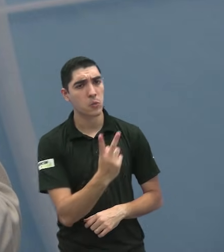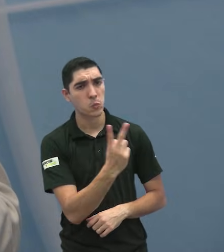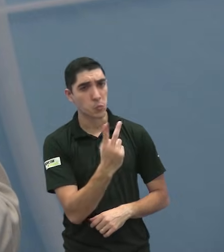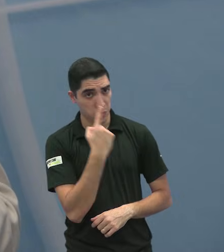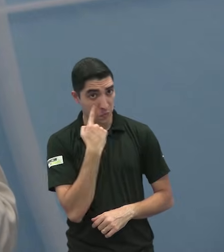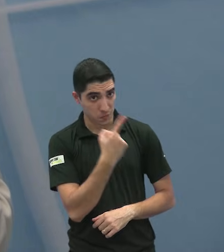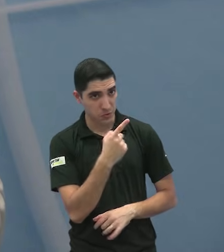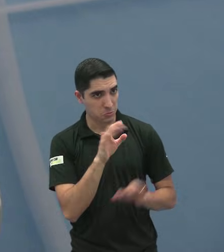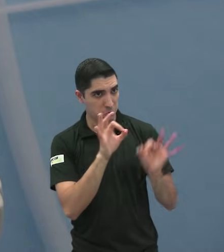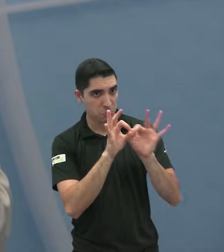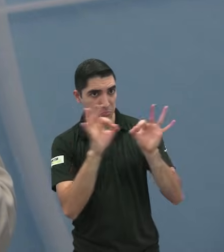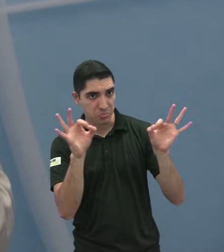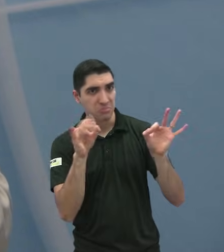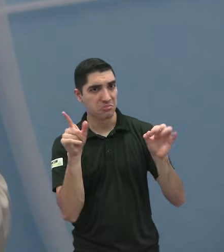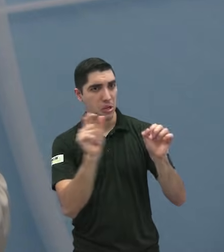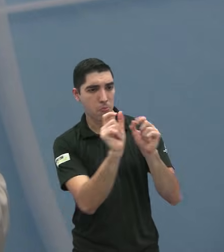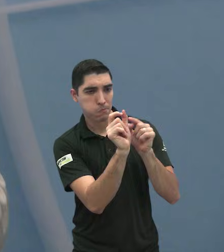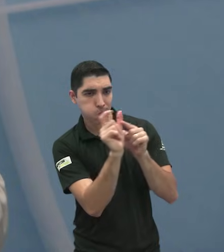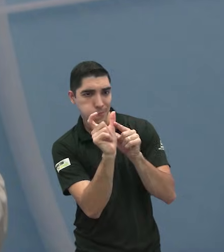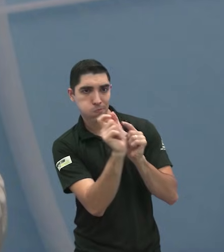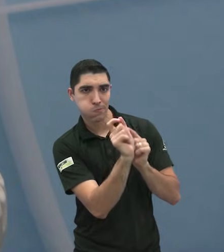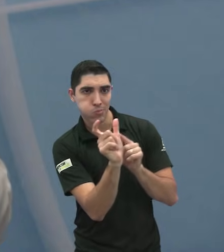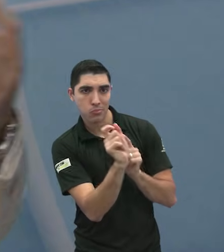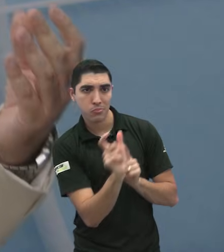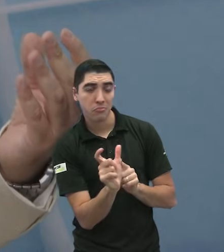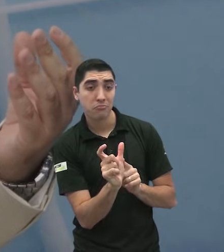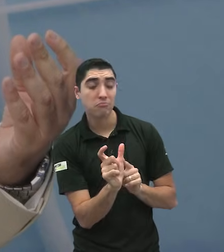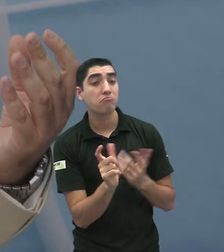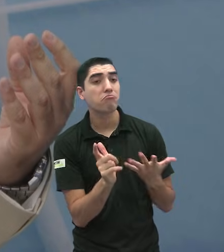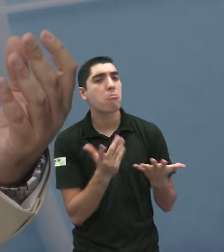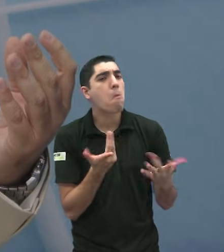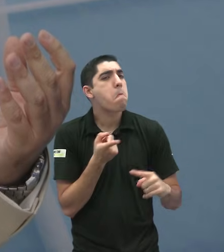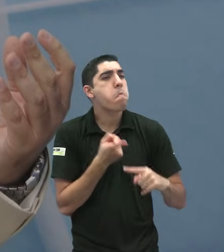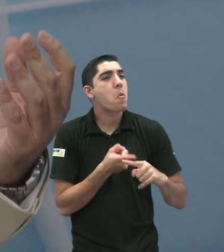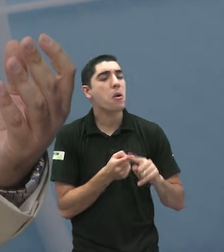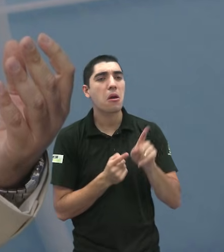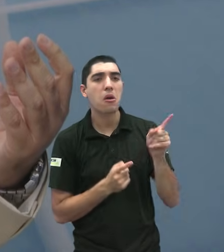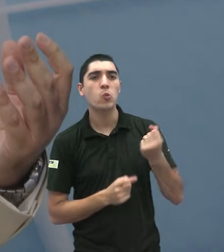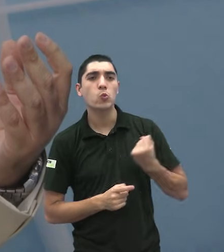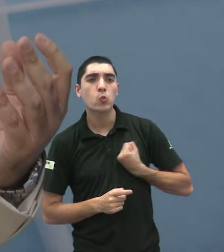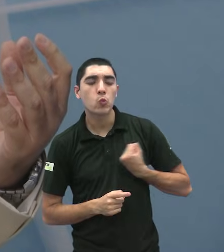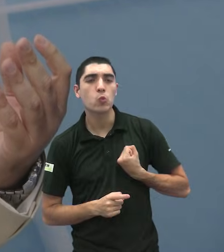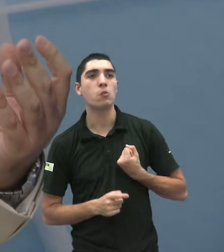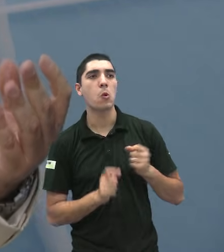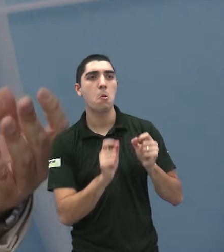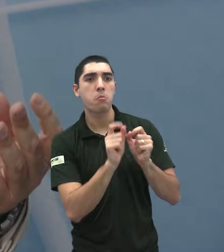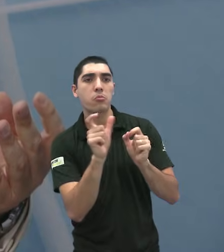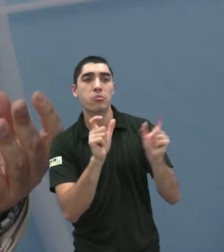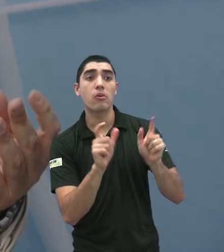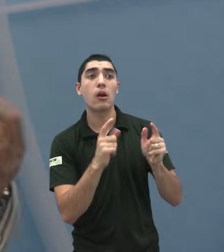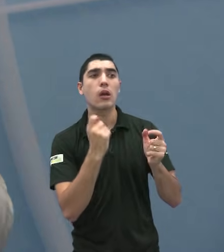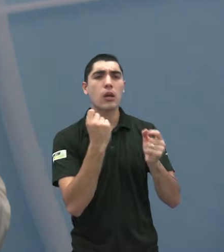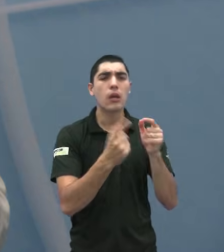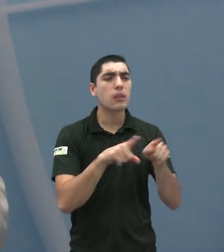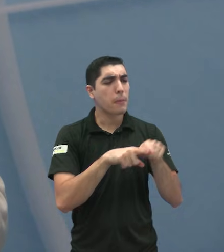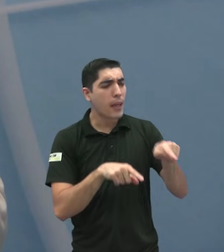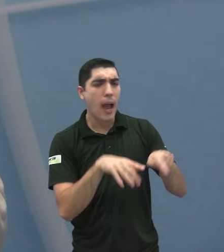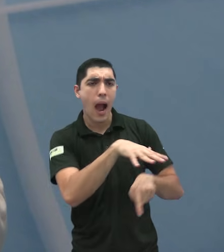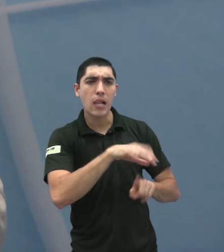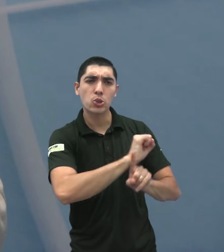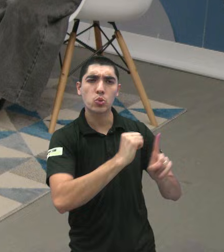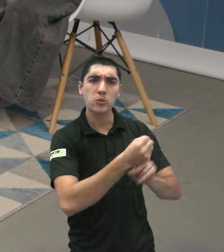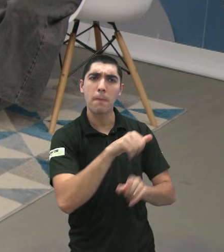gráfico, acompanharam comigo, o que explicar, né, dessa situação, né, e o crescimento também no setor